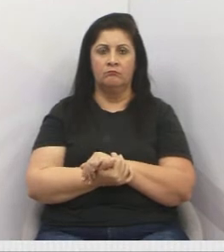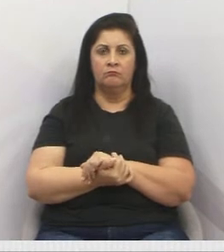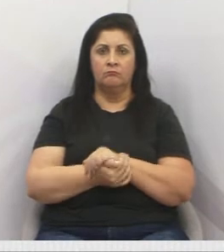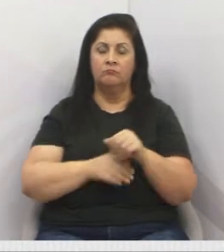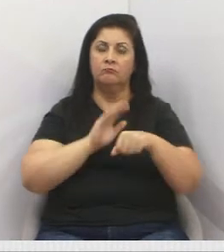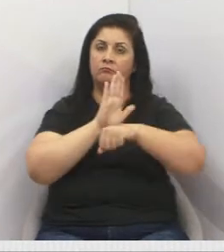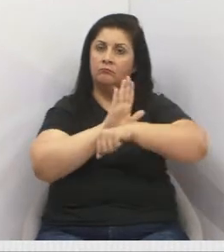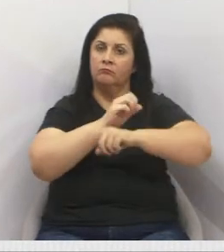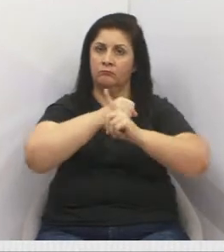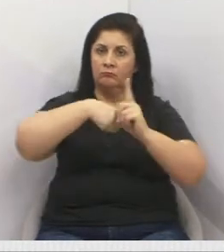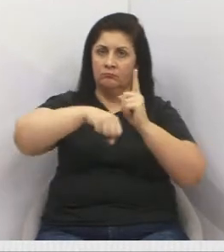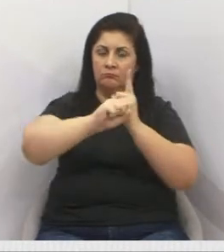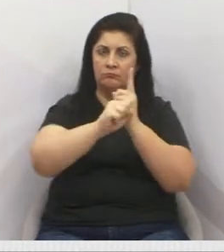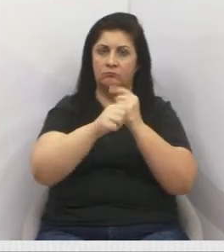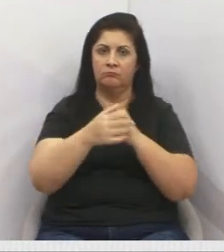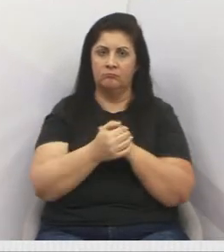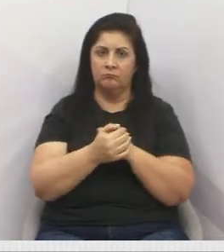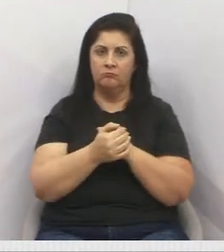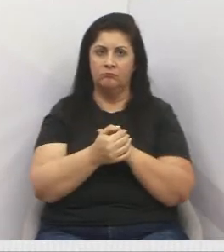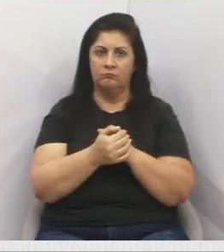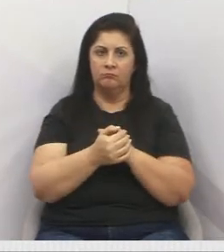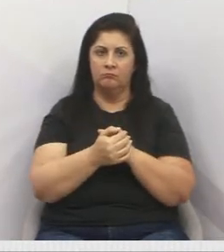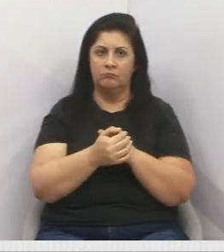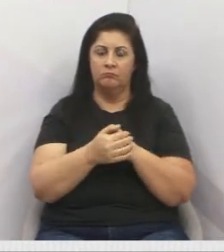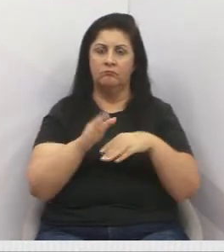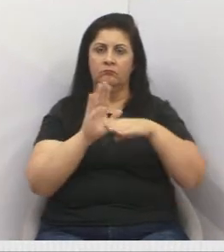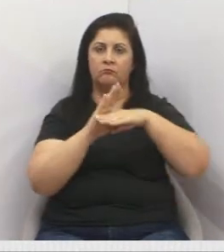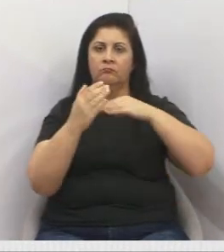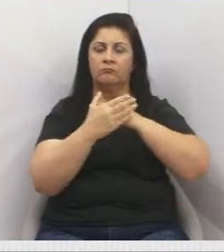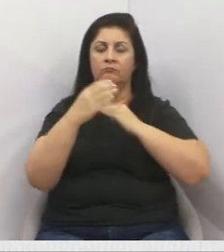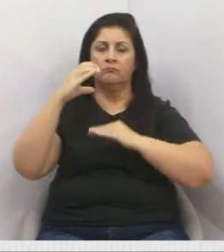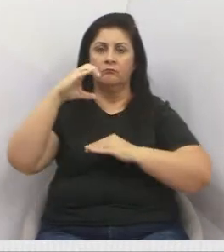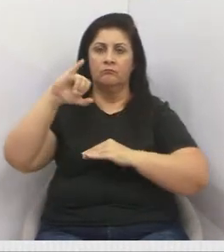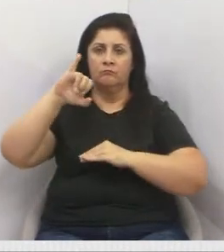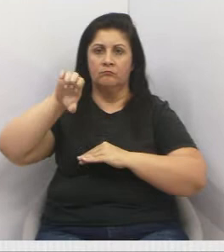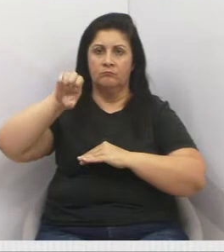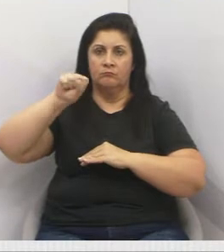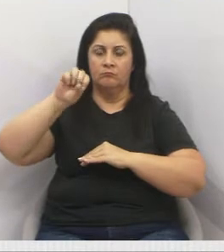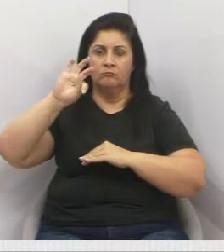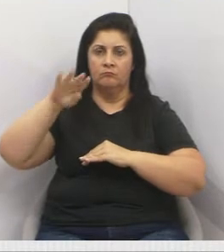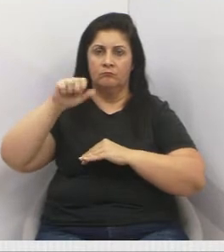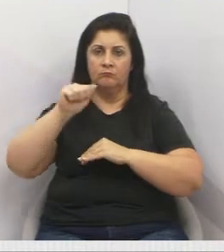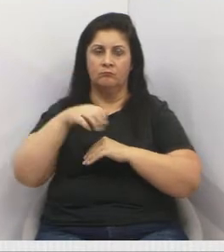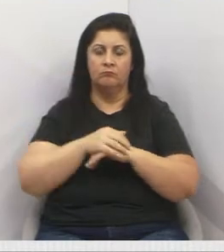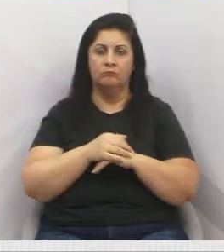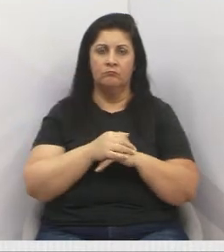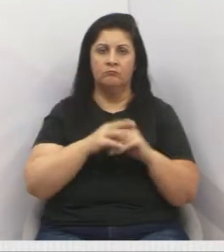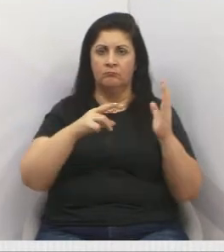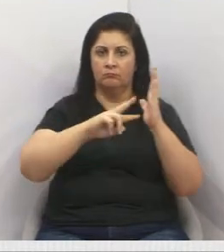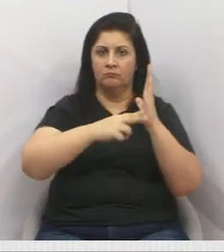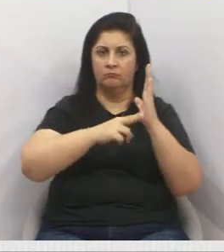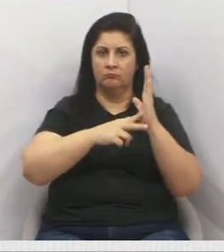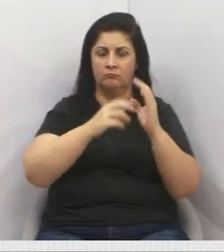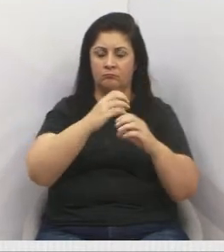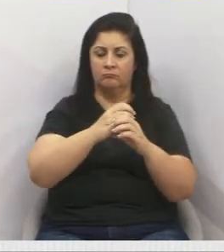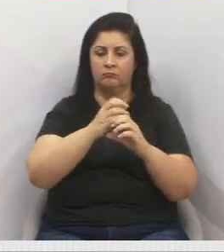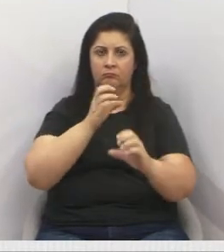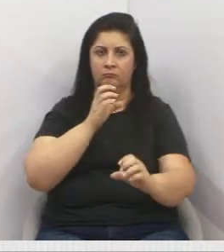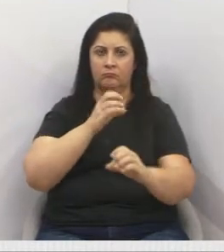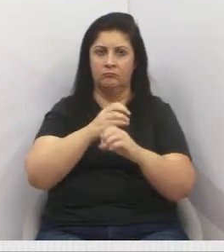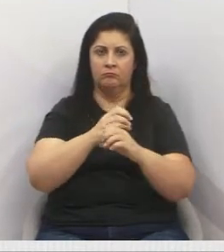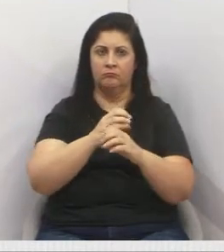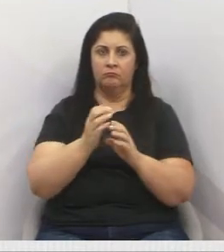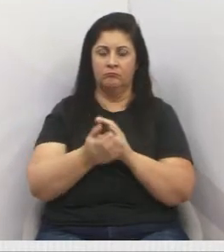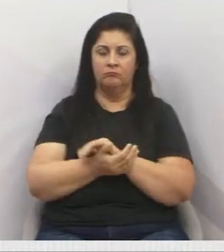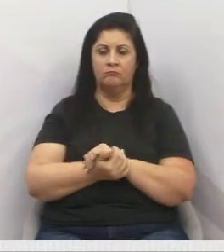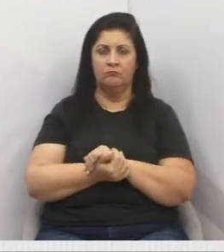Movimentos populares, Associação dos Proprietários e Moradores Jardim Siesta, Sindicato dos Engenheiros, desculpa, gente,